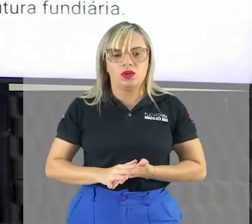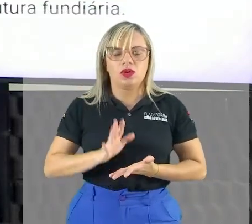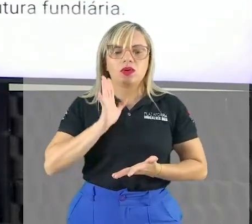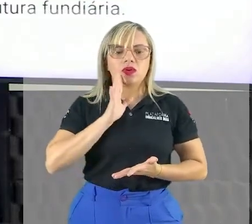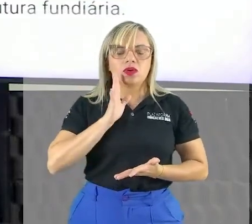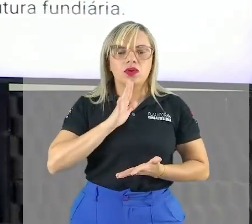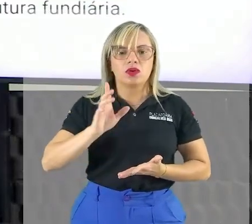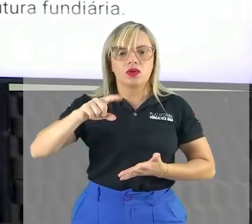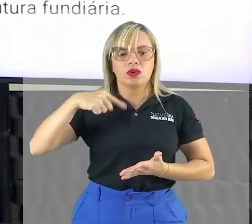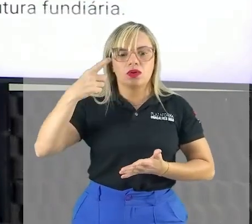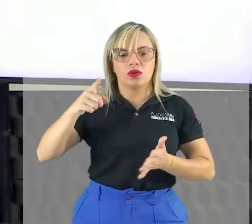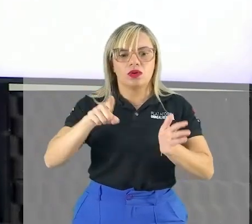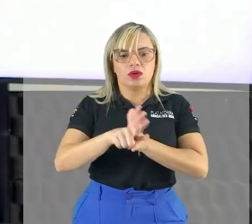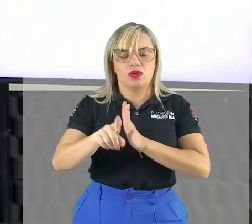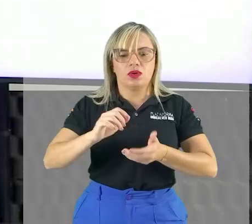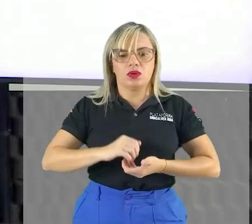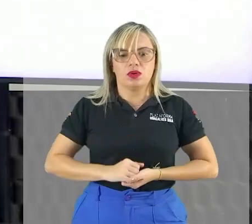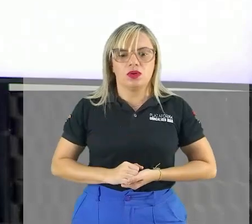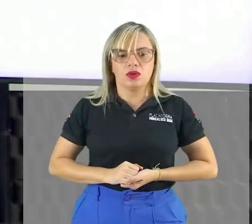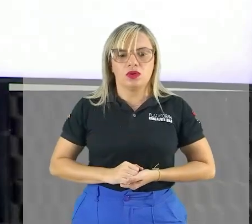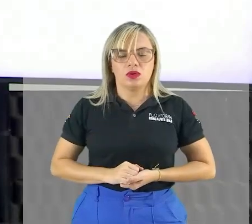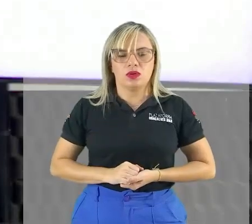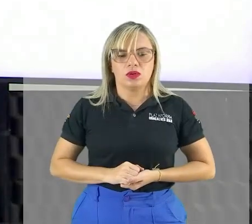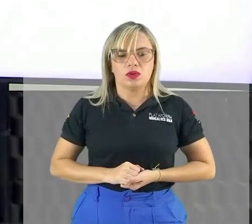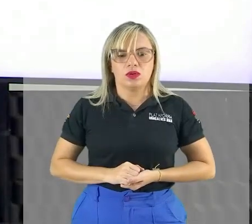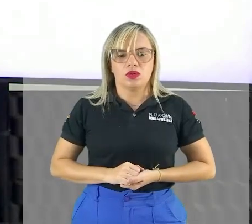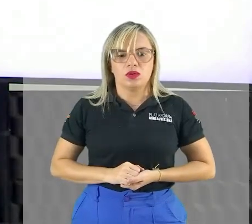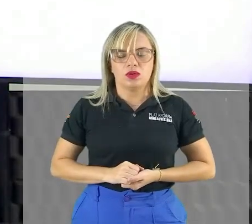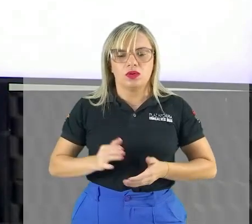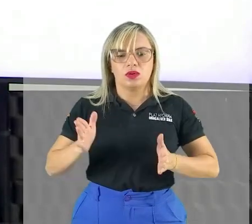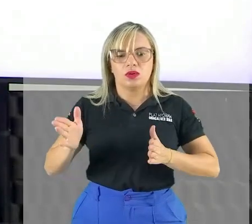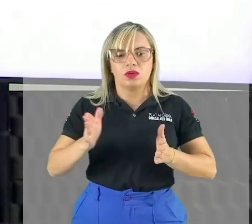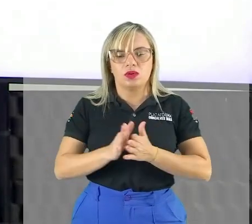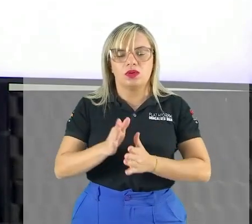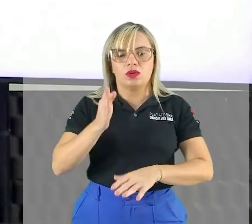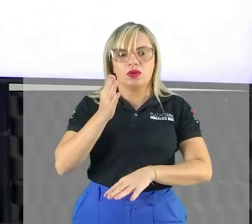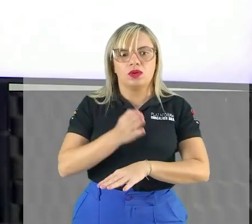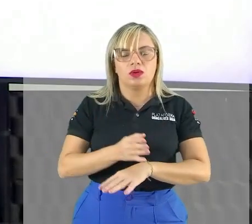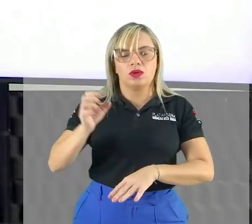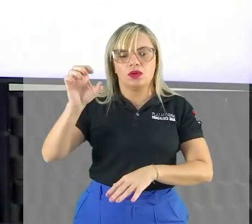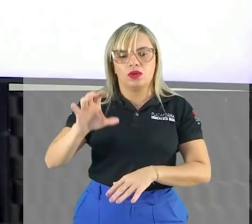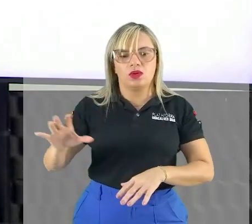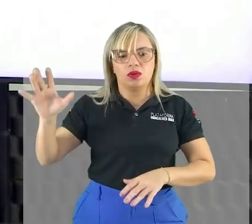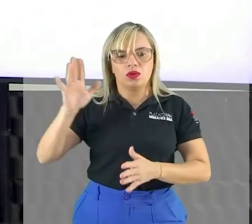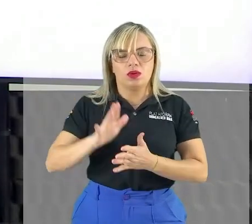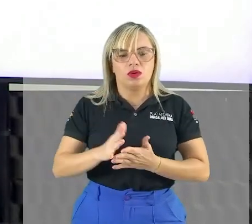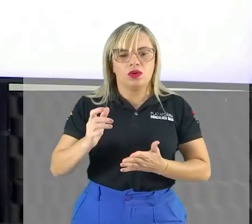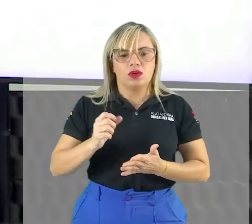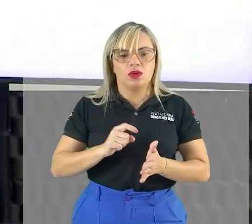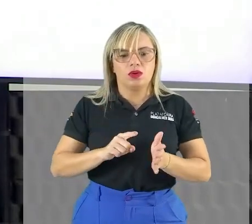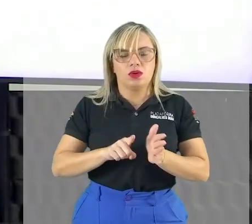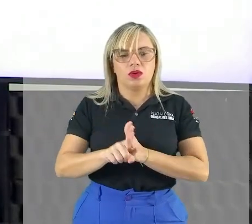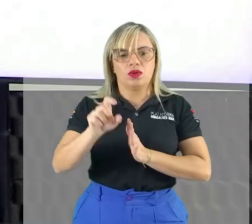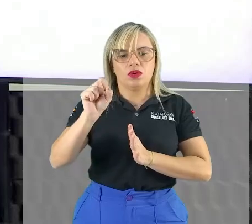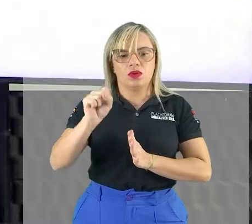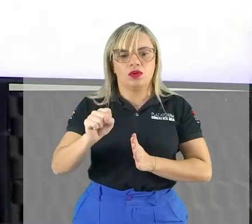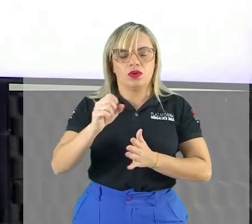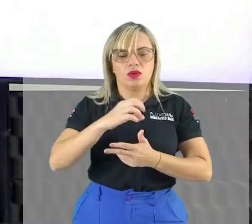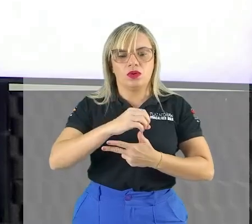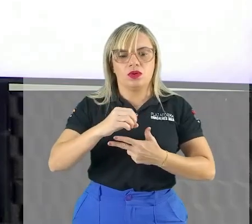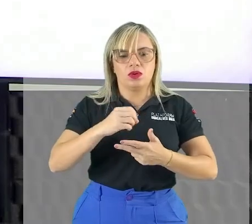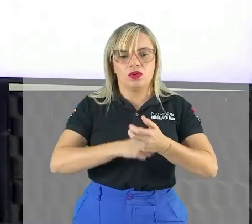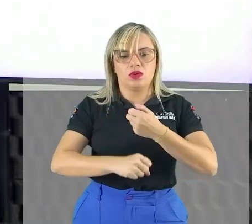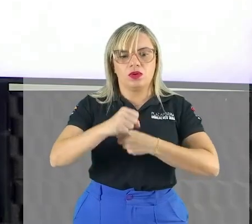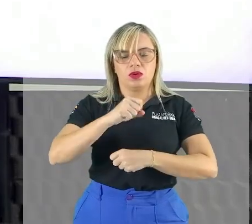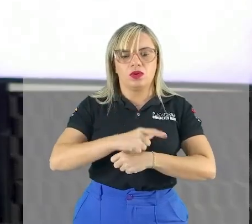lá para a nossa próxima questão, gente. Ainda no período medieval na Europa, questão aqui 8, Enem 2015. No início